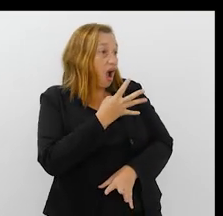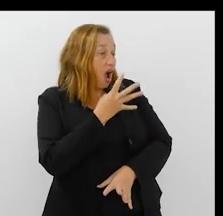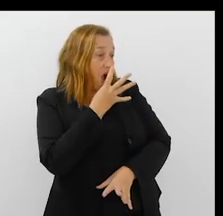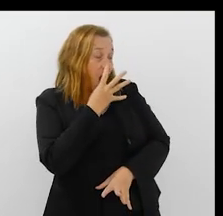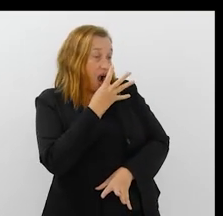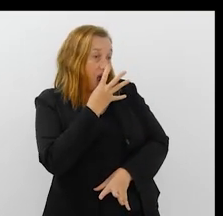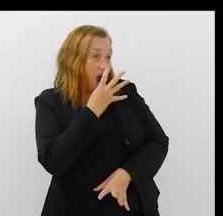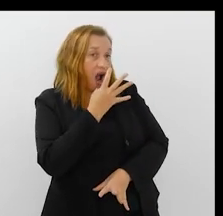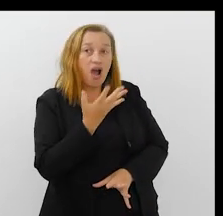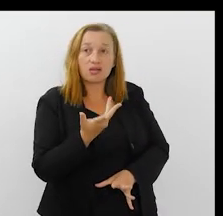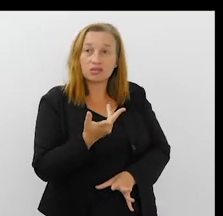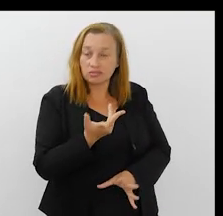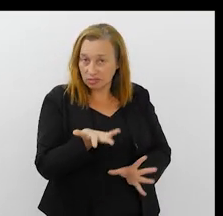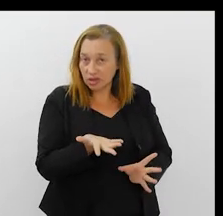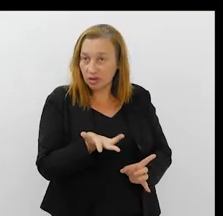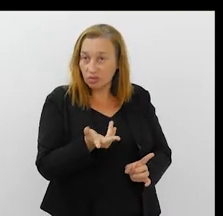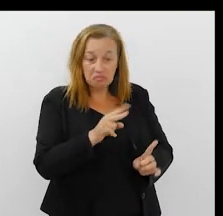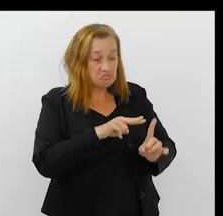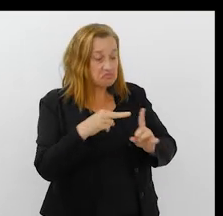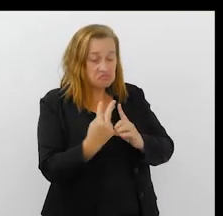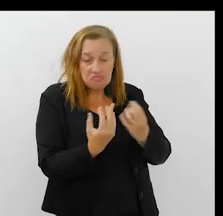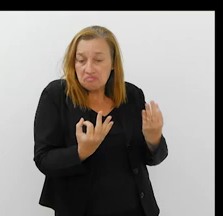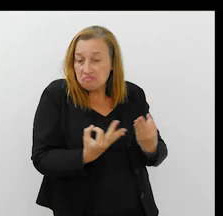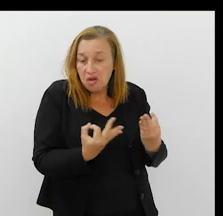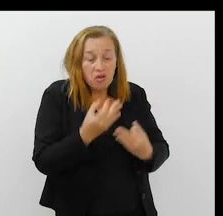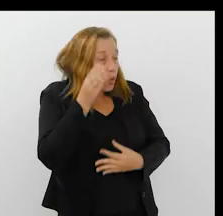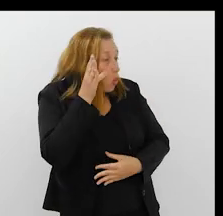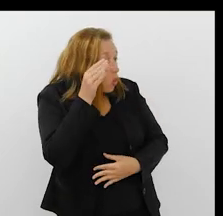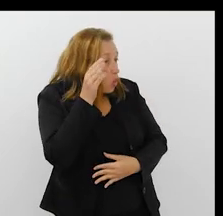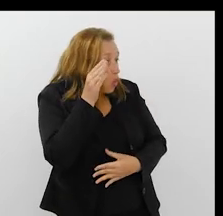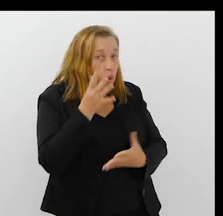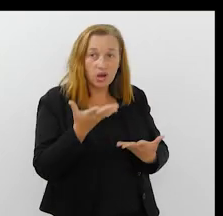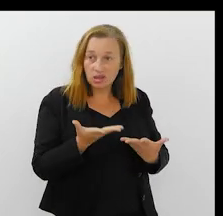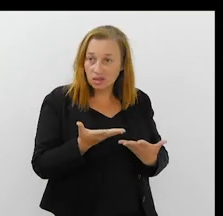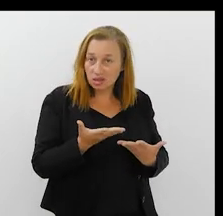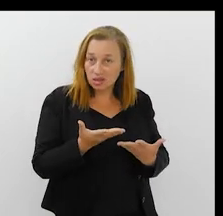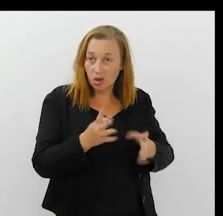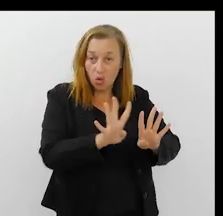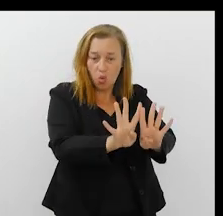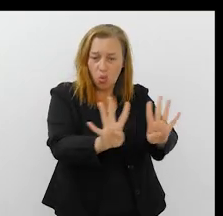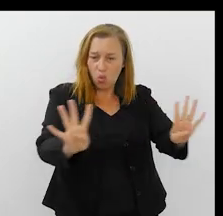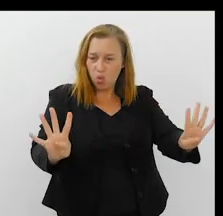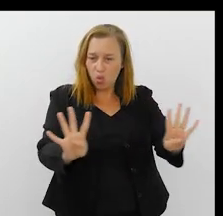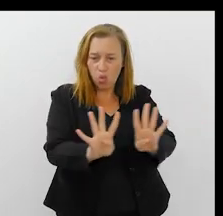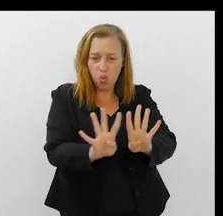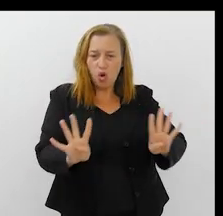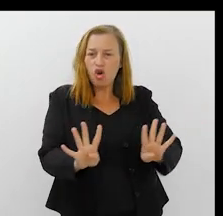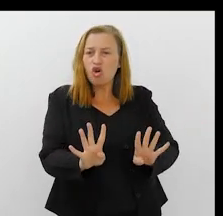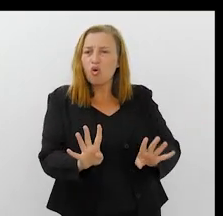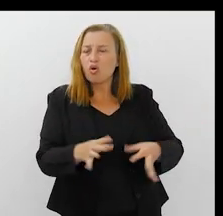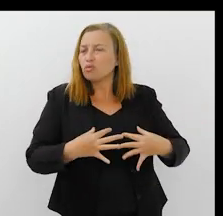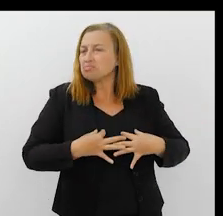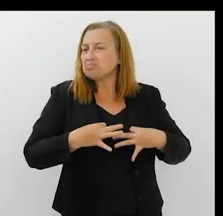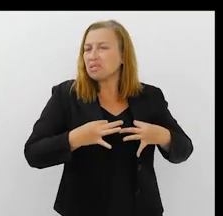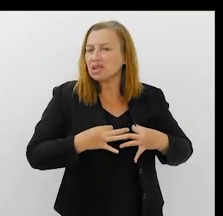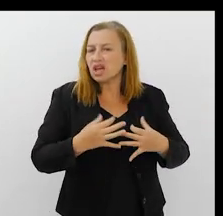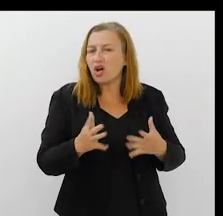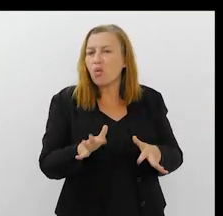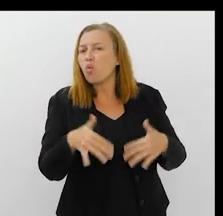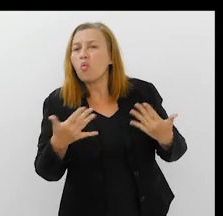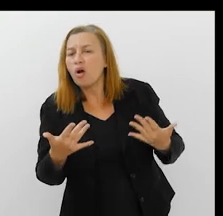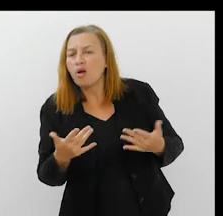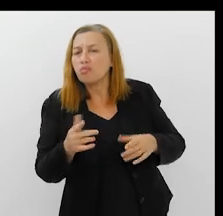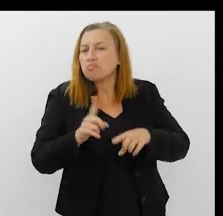workshop. Era o olhar do curioso e falou que material é aquele que eles usaram, o que, que é aquilo,